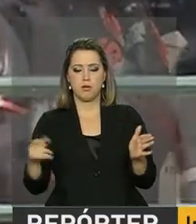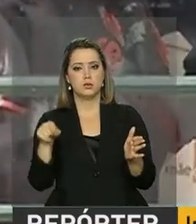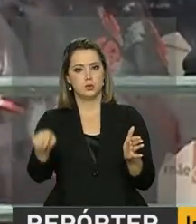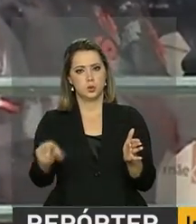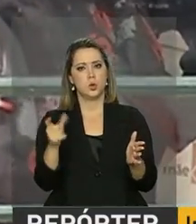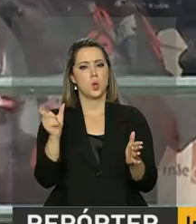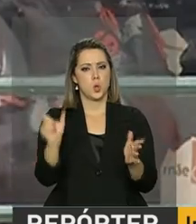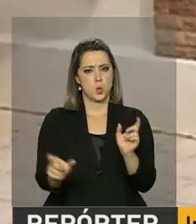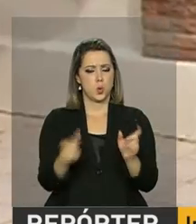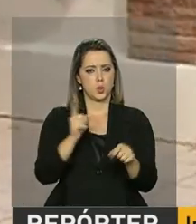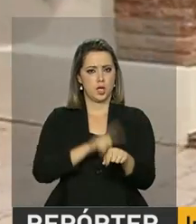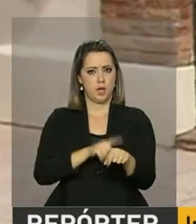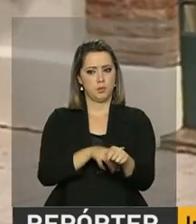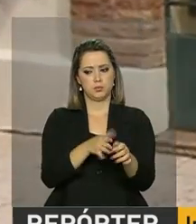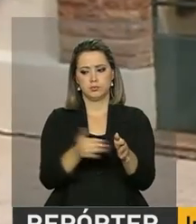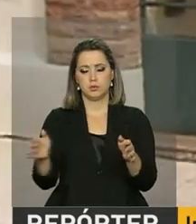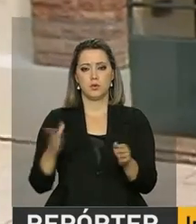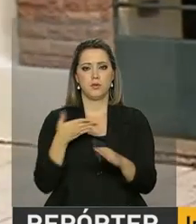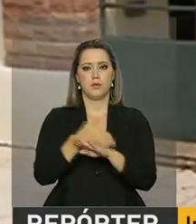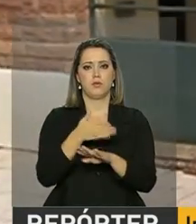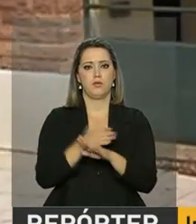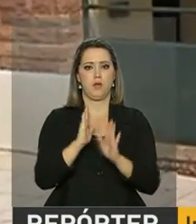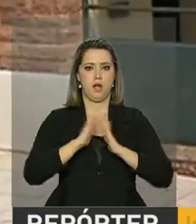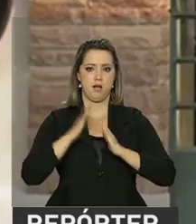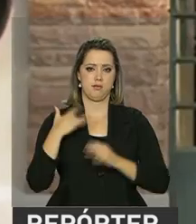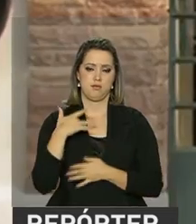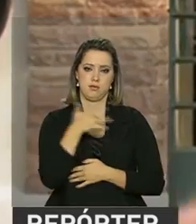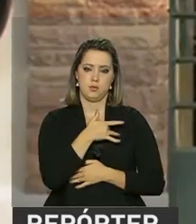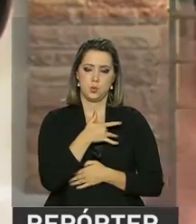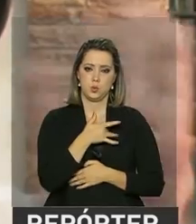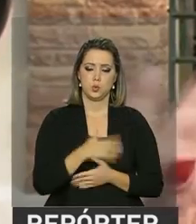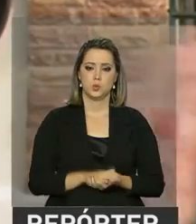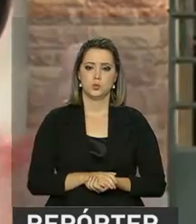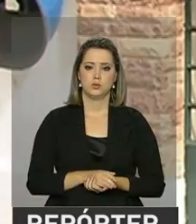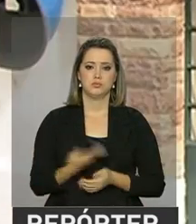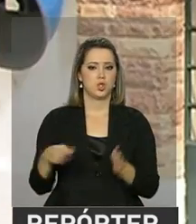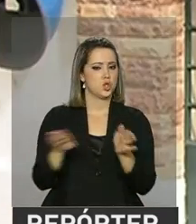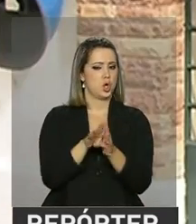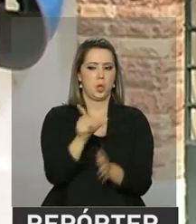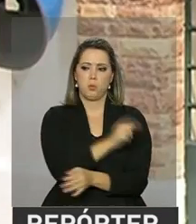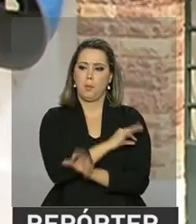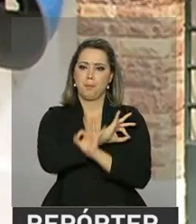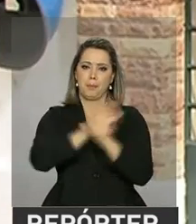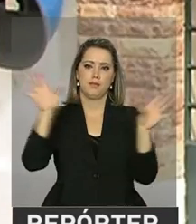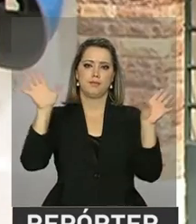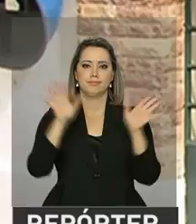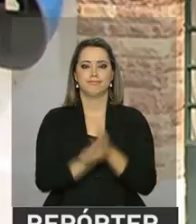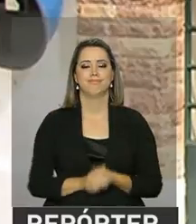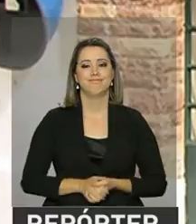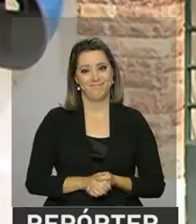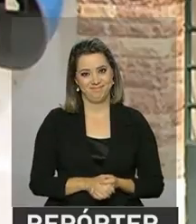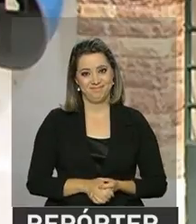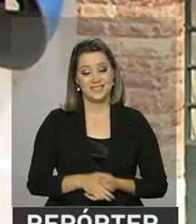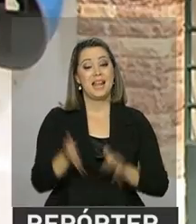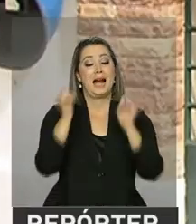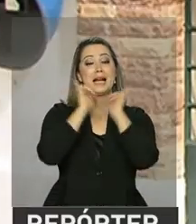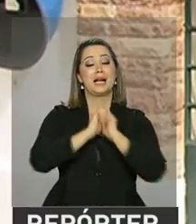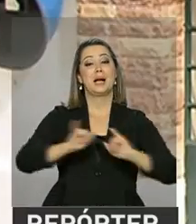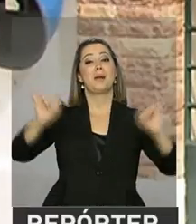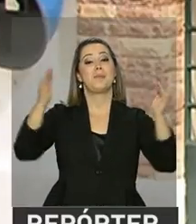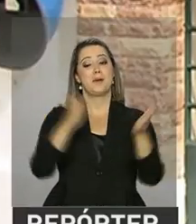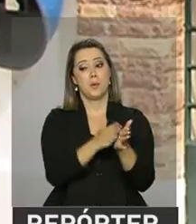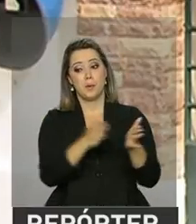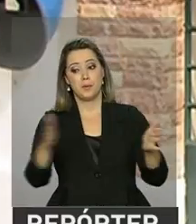Nacional de vacinação contra a gripe e foi ao posto de saúde cheguei tomei acabou a campanha Nacional de vacinação contra a gripe foi